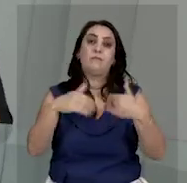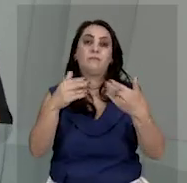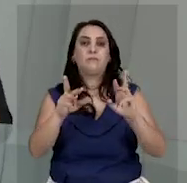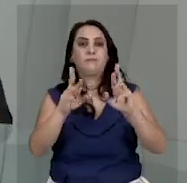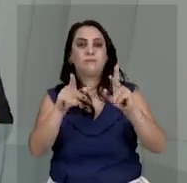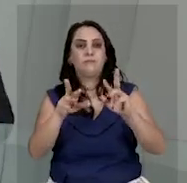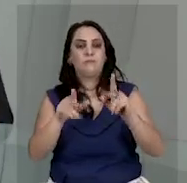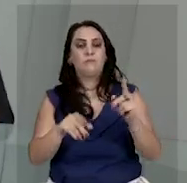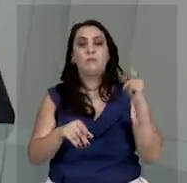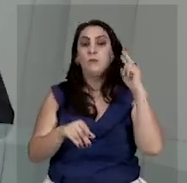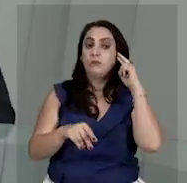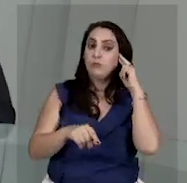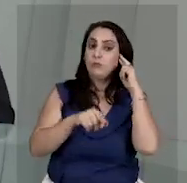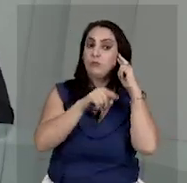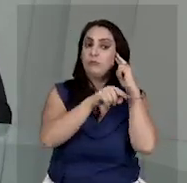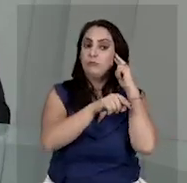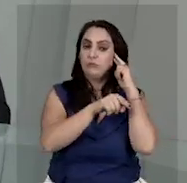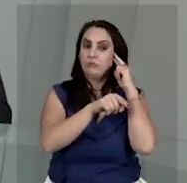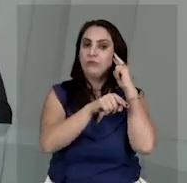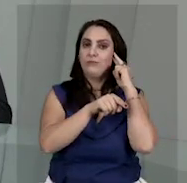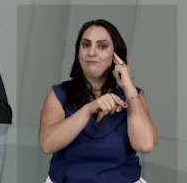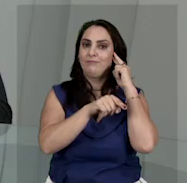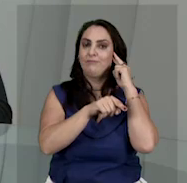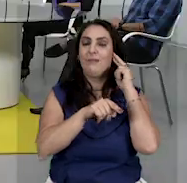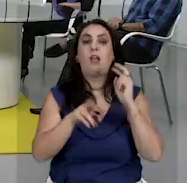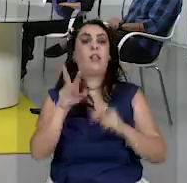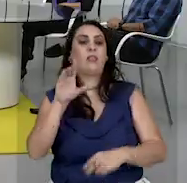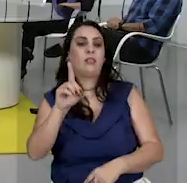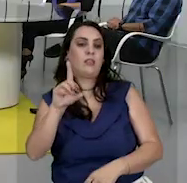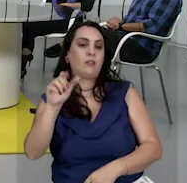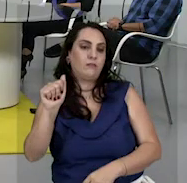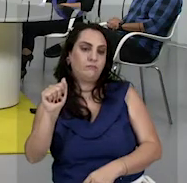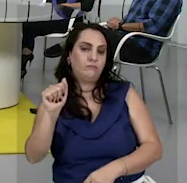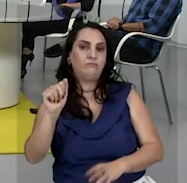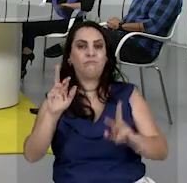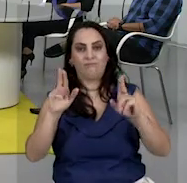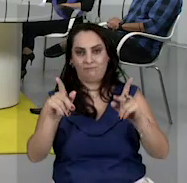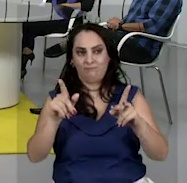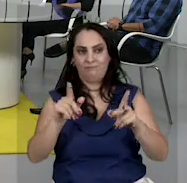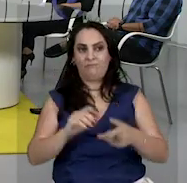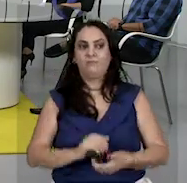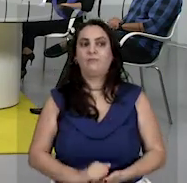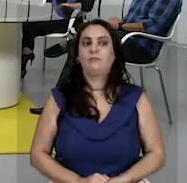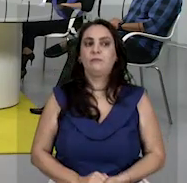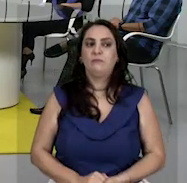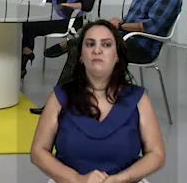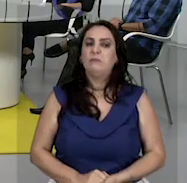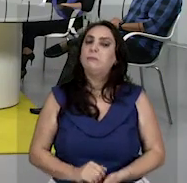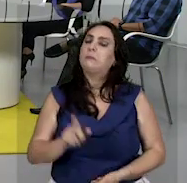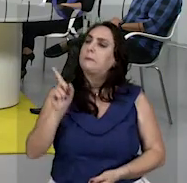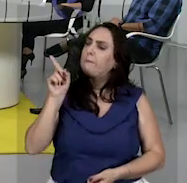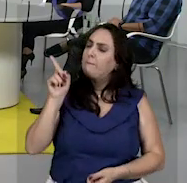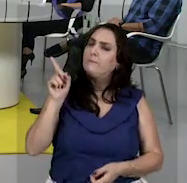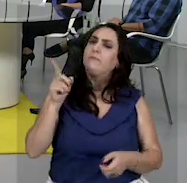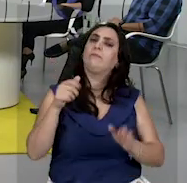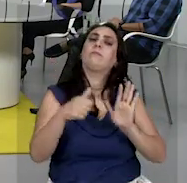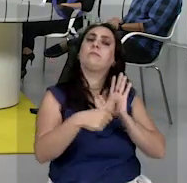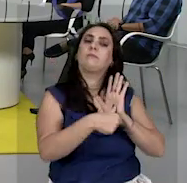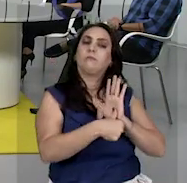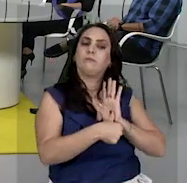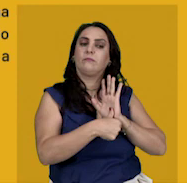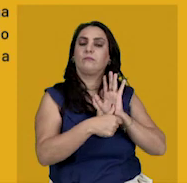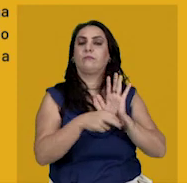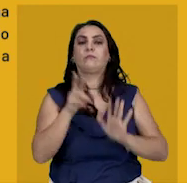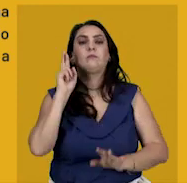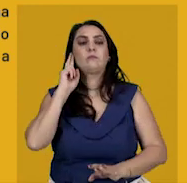deficiente auditivo é a identidade da pessoa. E falando de identidade, então aqui tem, né, o que é identidade